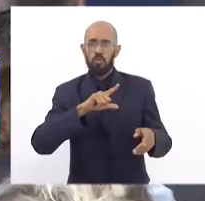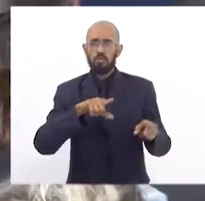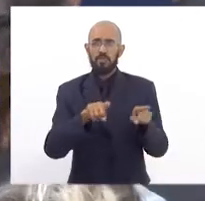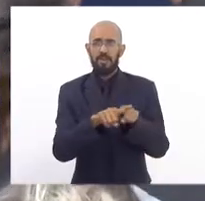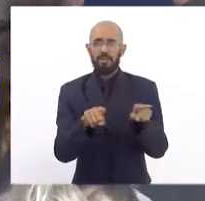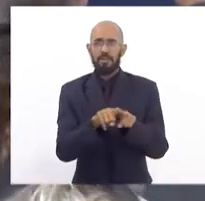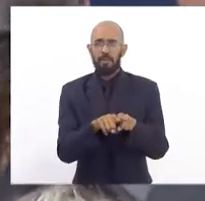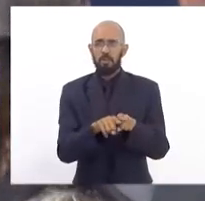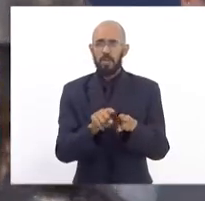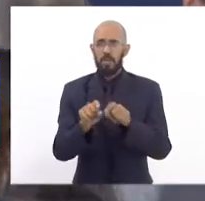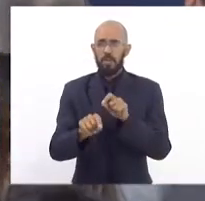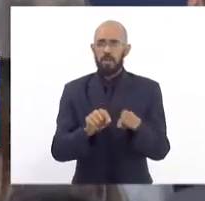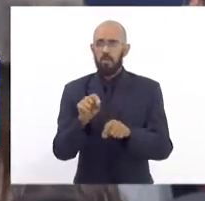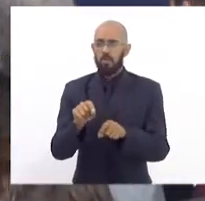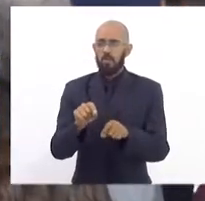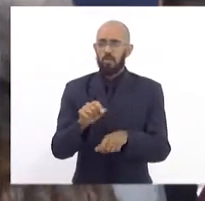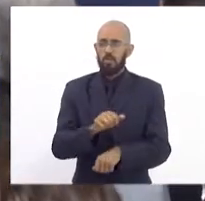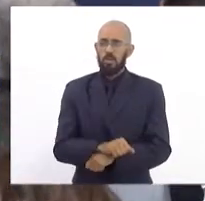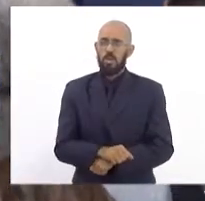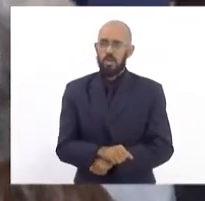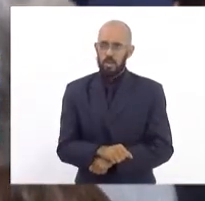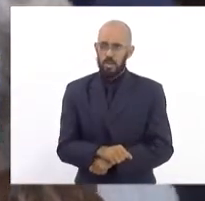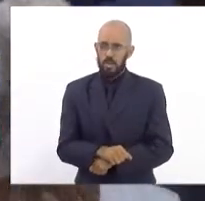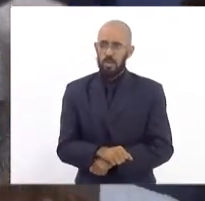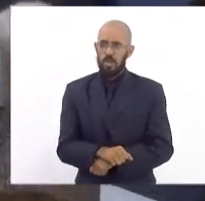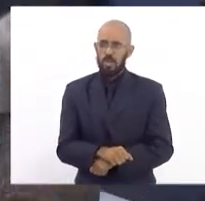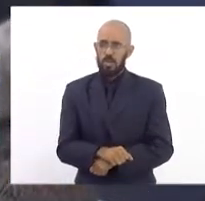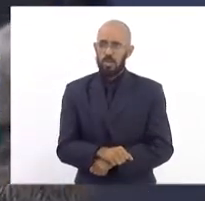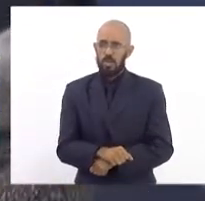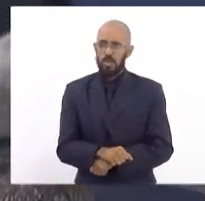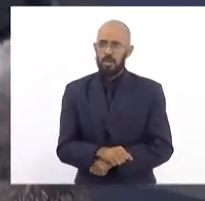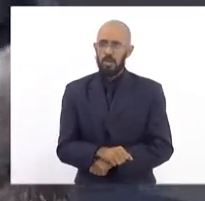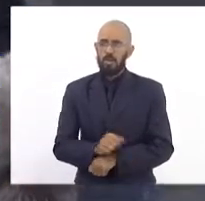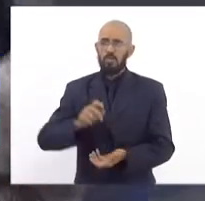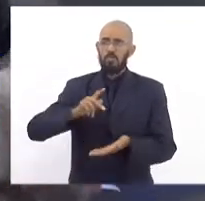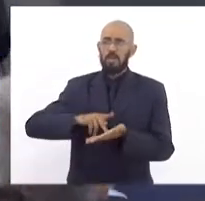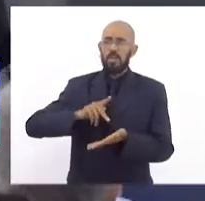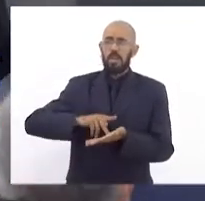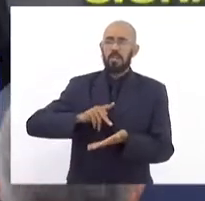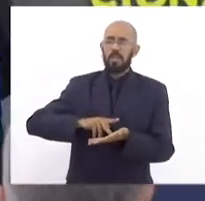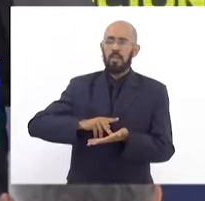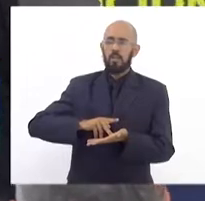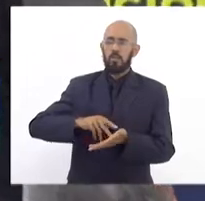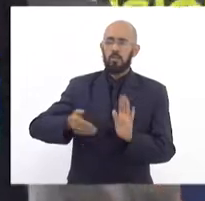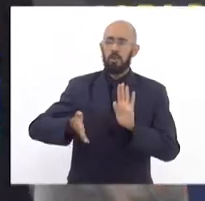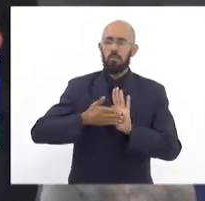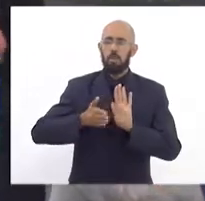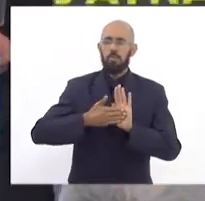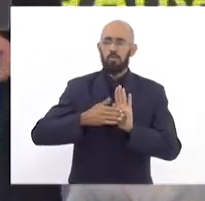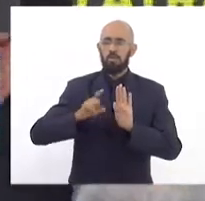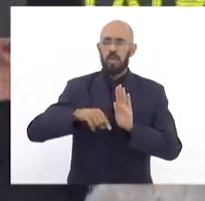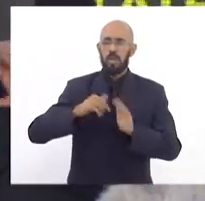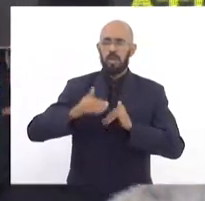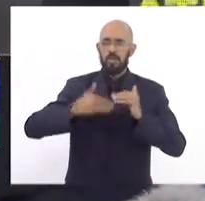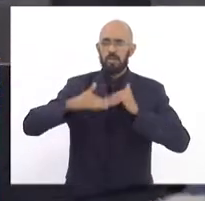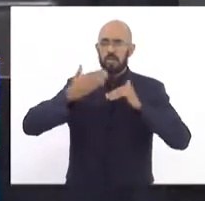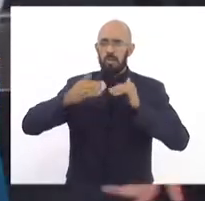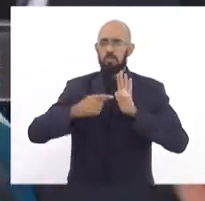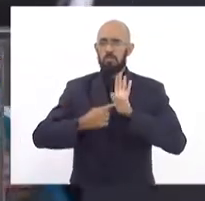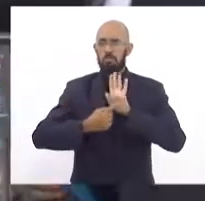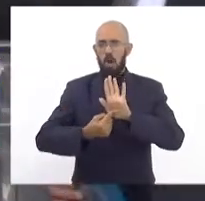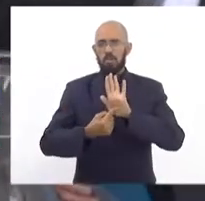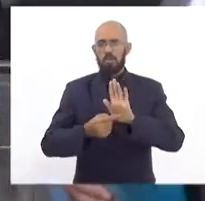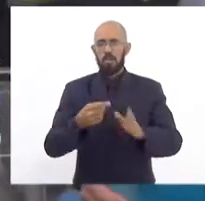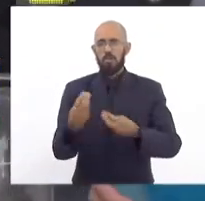Cris, todos em torno de um verdadeiro propósito que é crescer, demonstra como o Rio de Janeiro